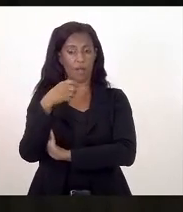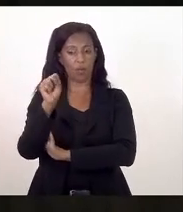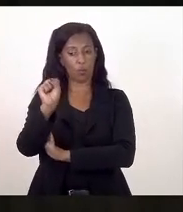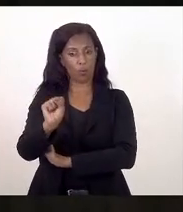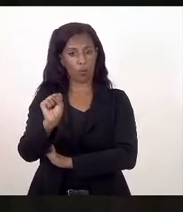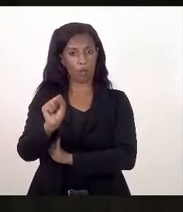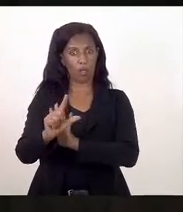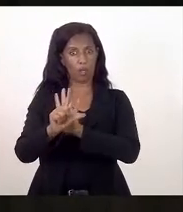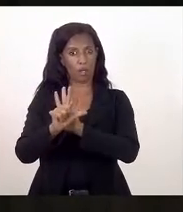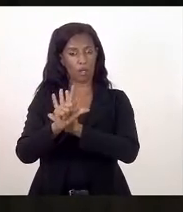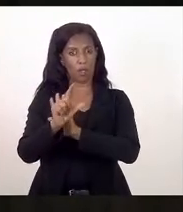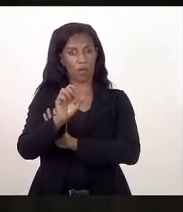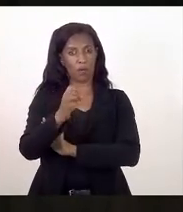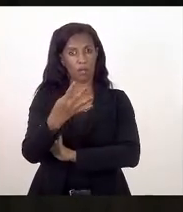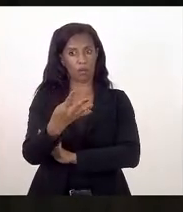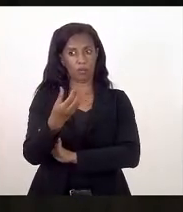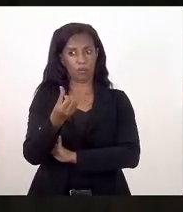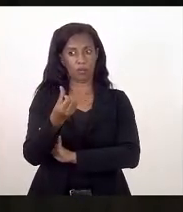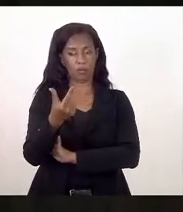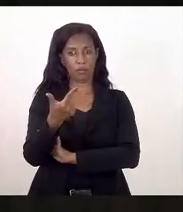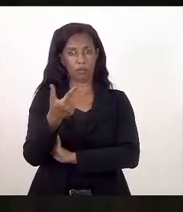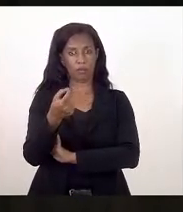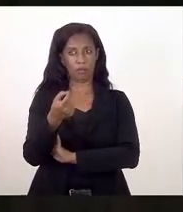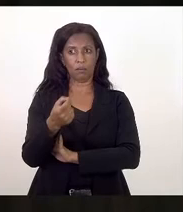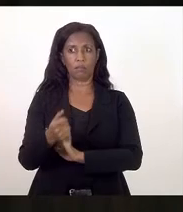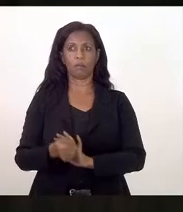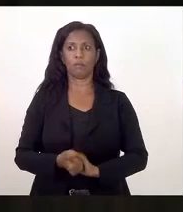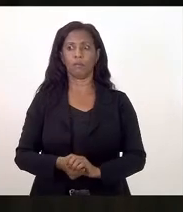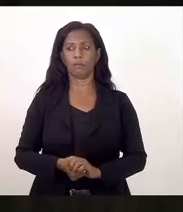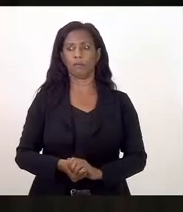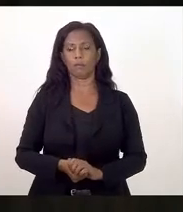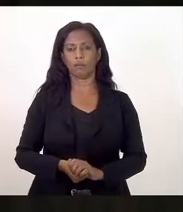oitavo da lei 4.620. O anexo está sim.